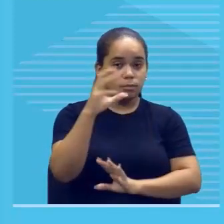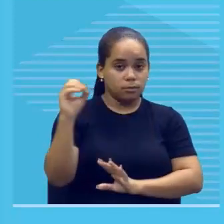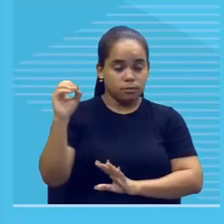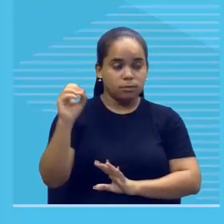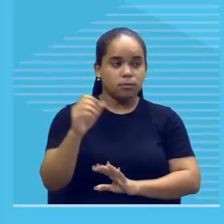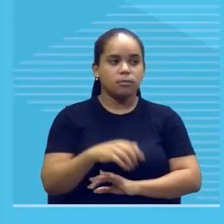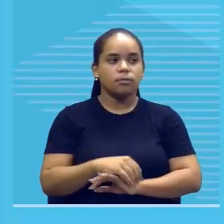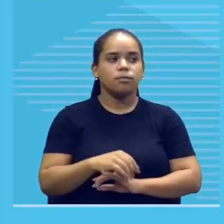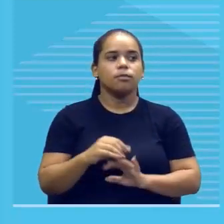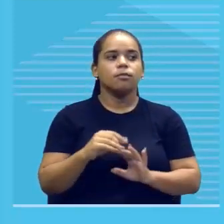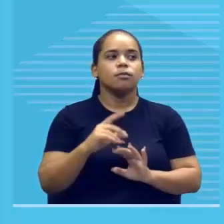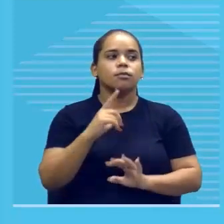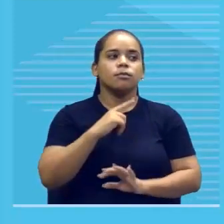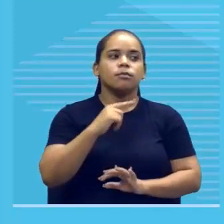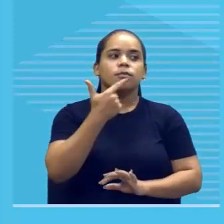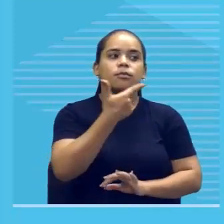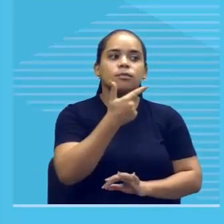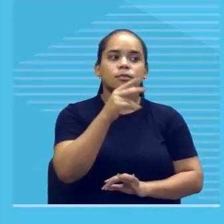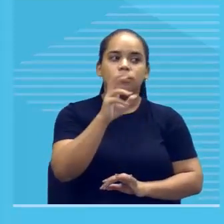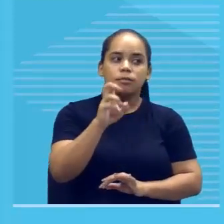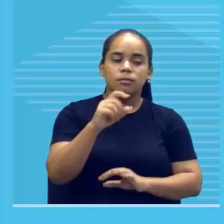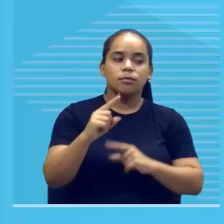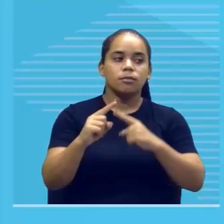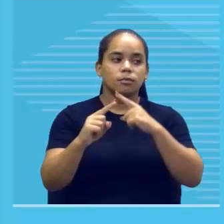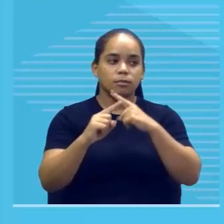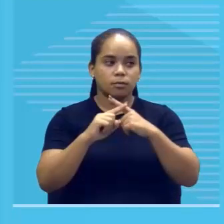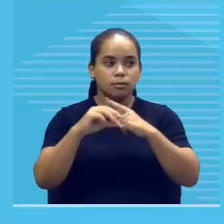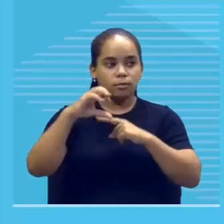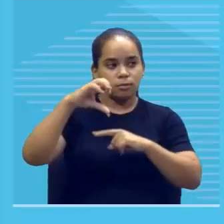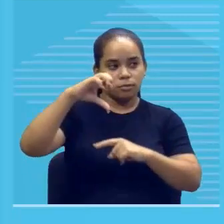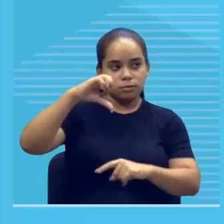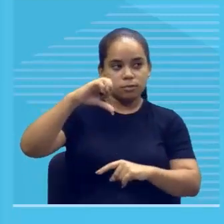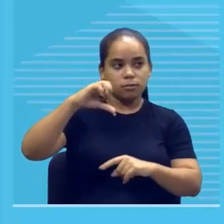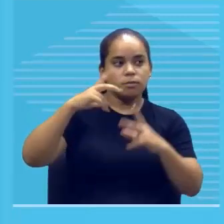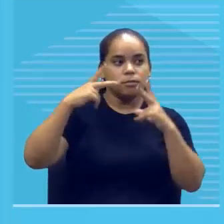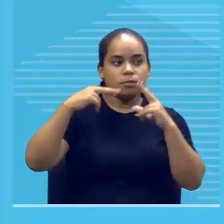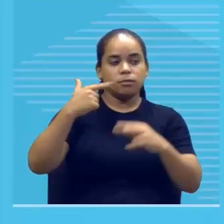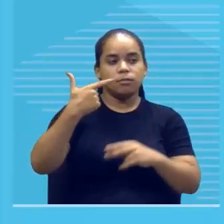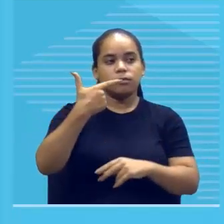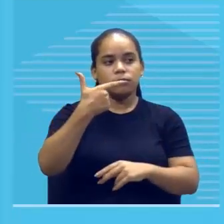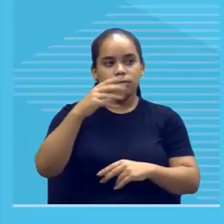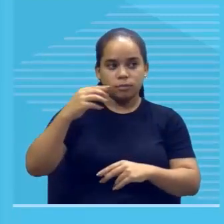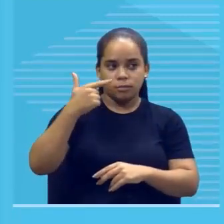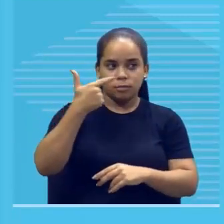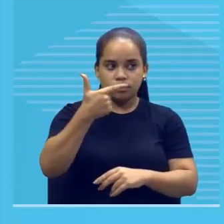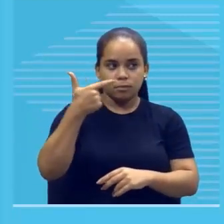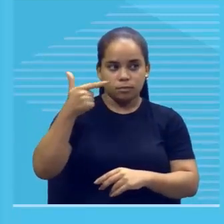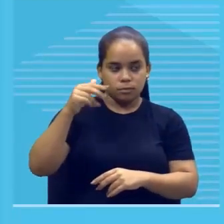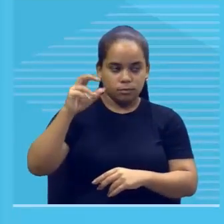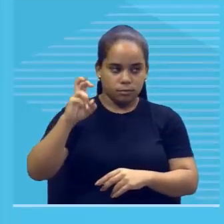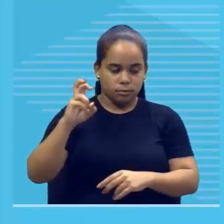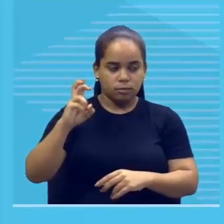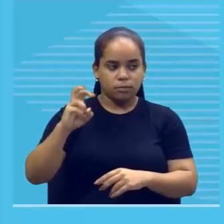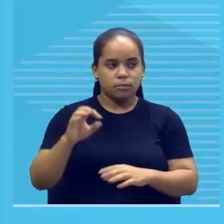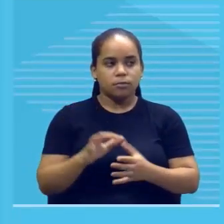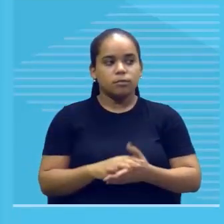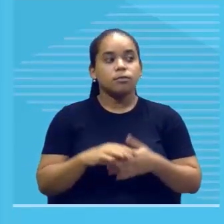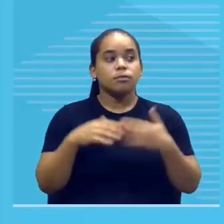o 25 x-9 é 225